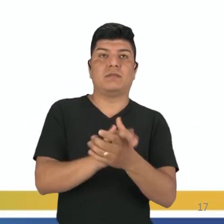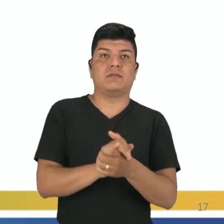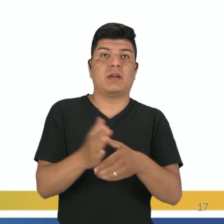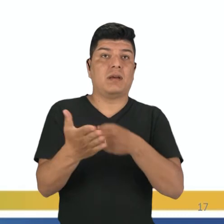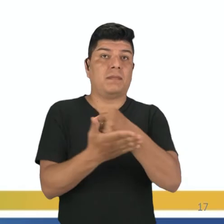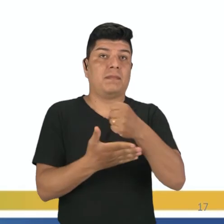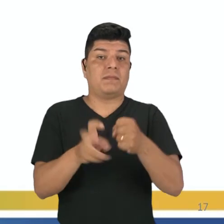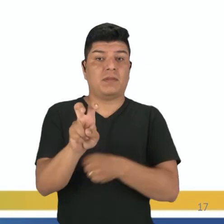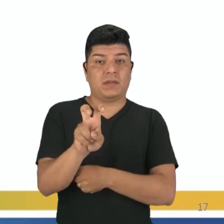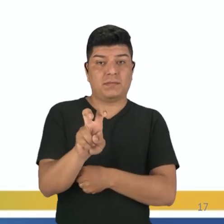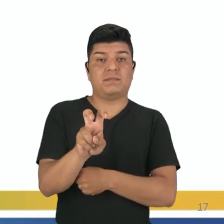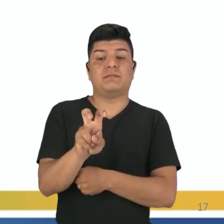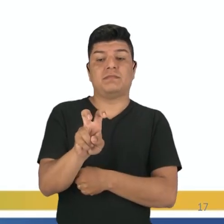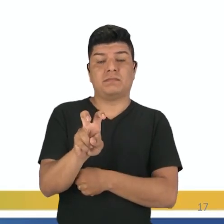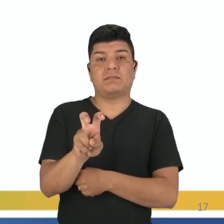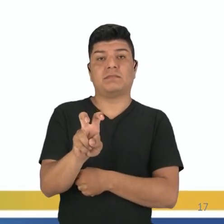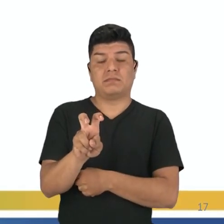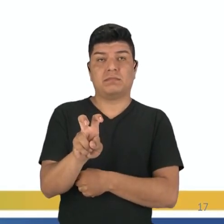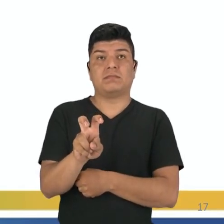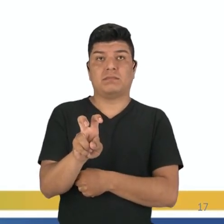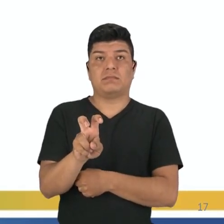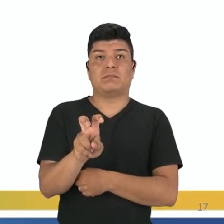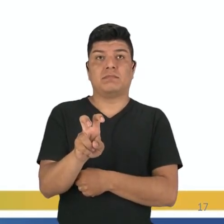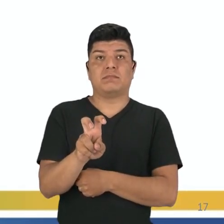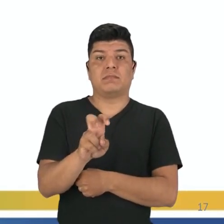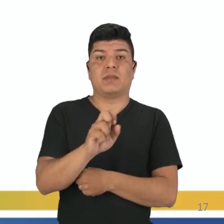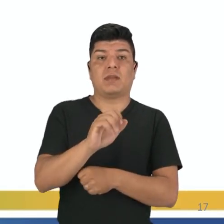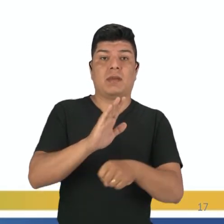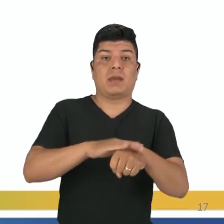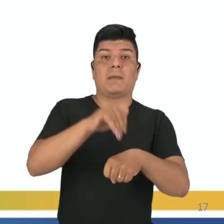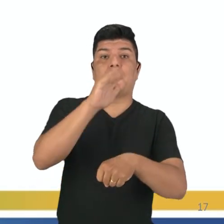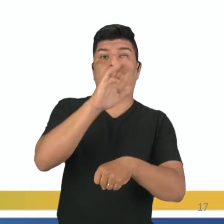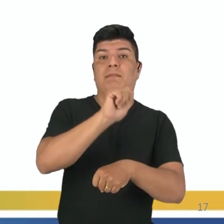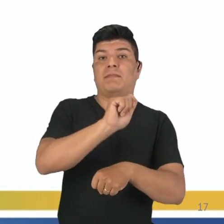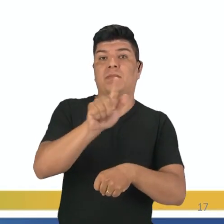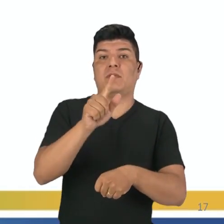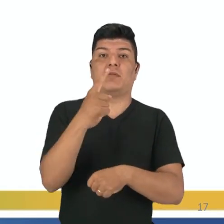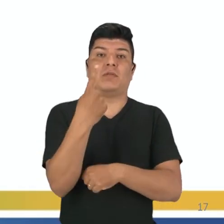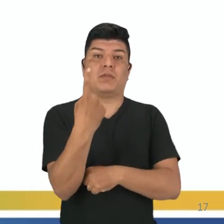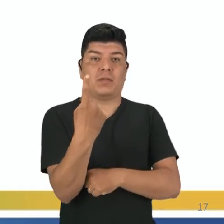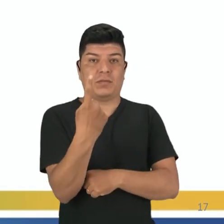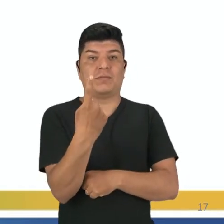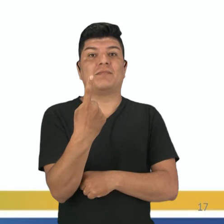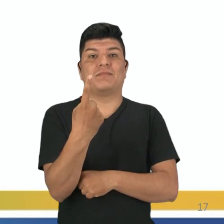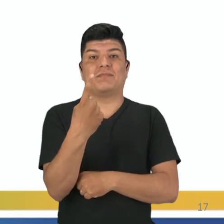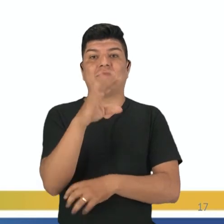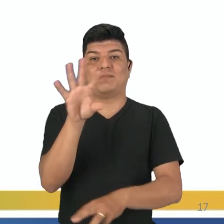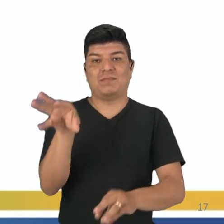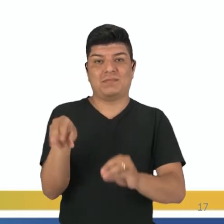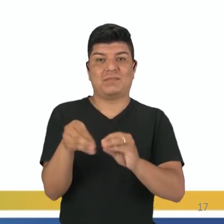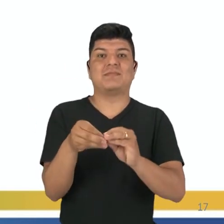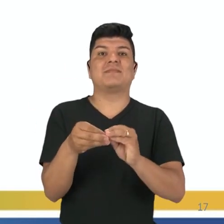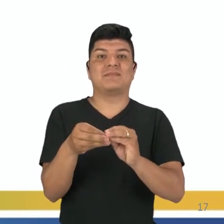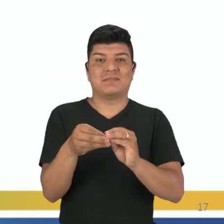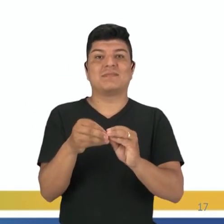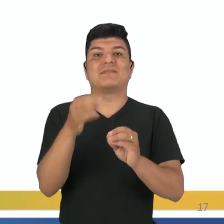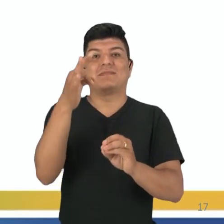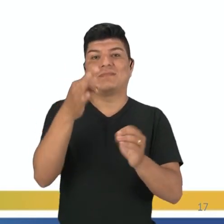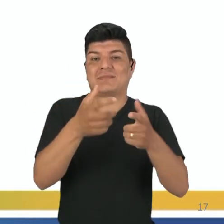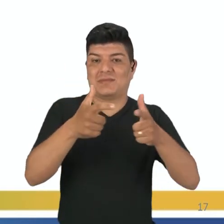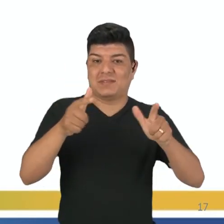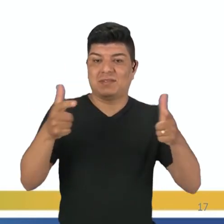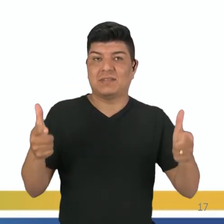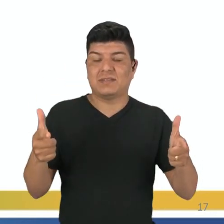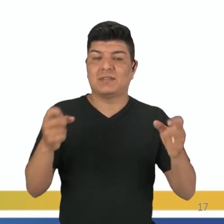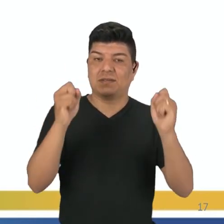a base é 5. Se 5 é maior do que 1, lógico, chegamos à conclusão imediata que a função é